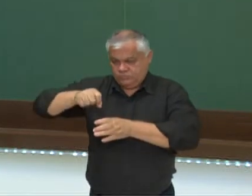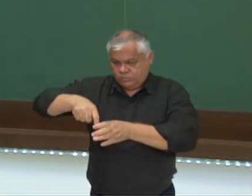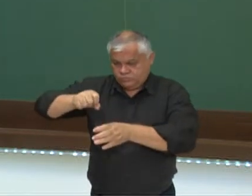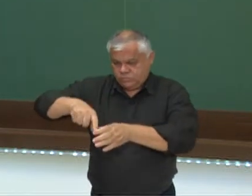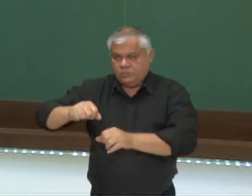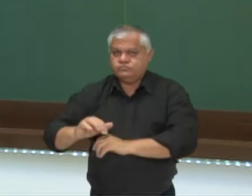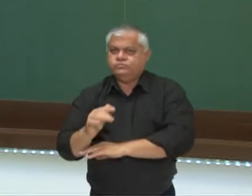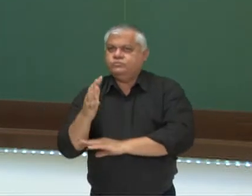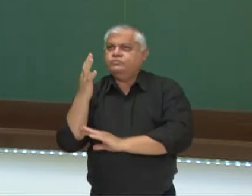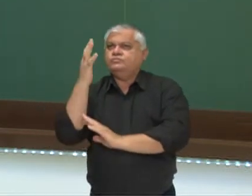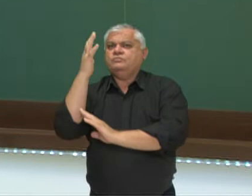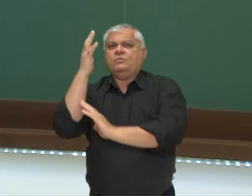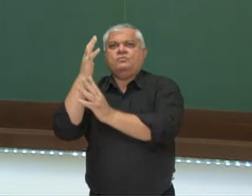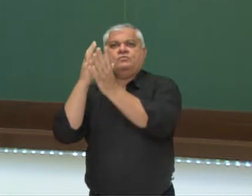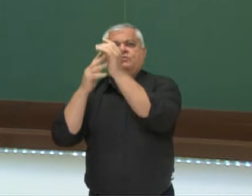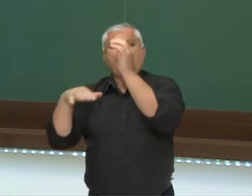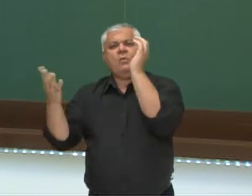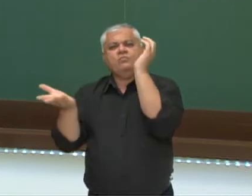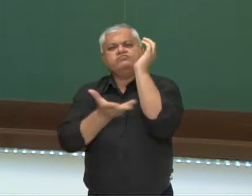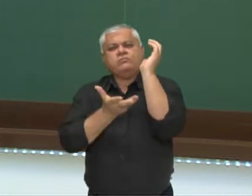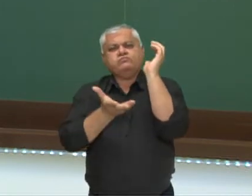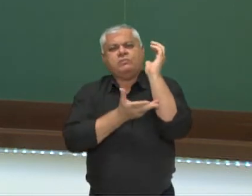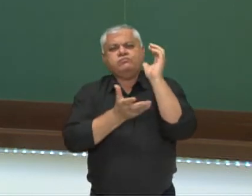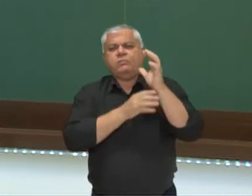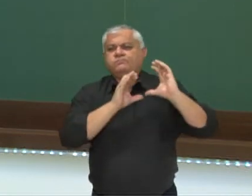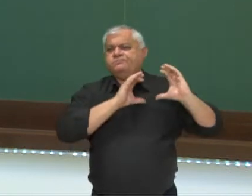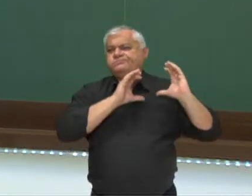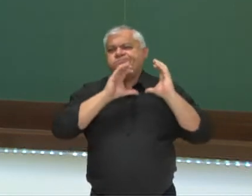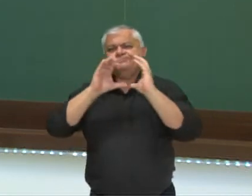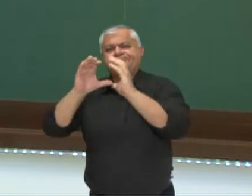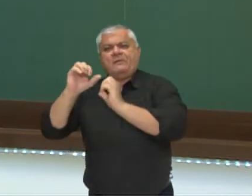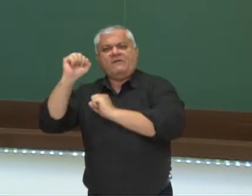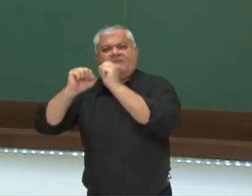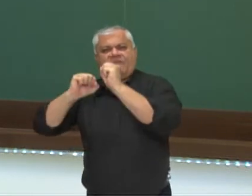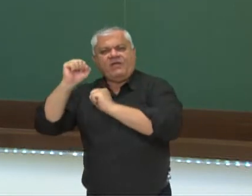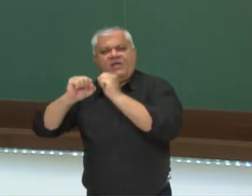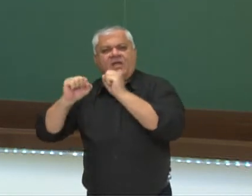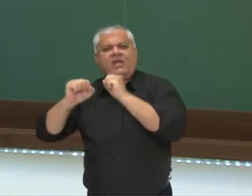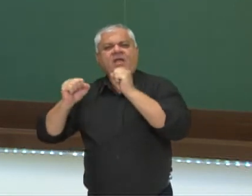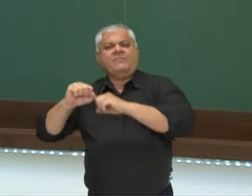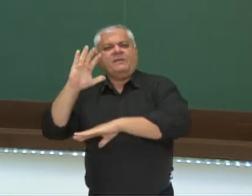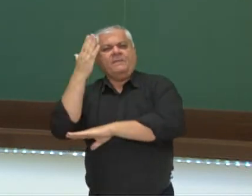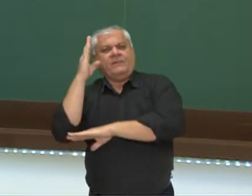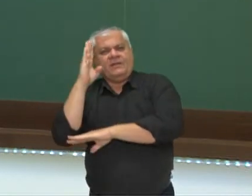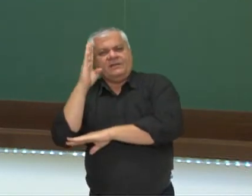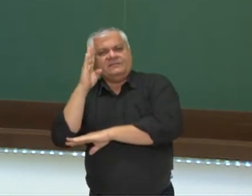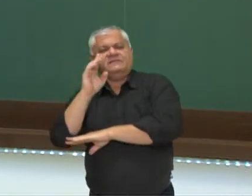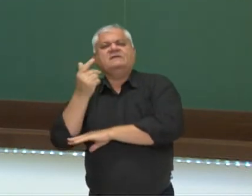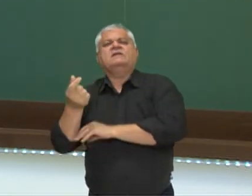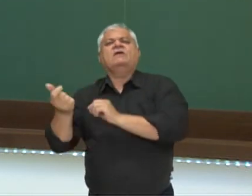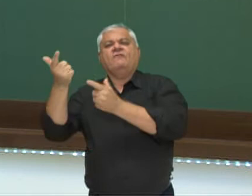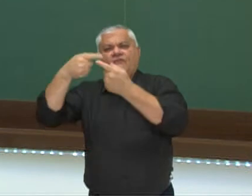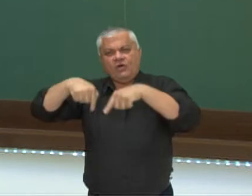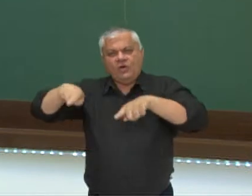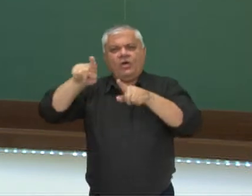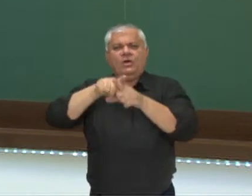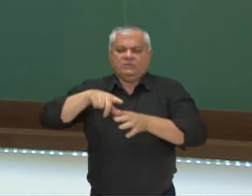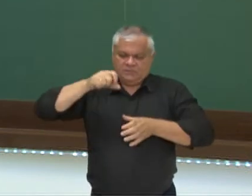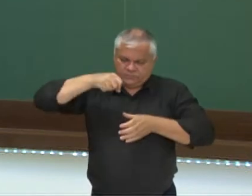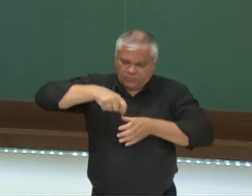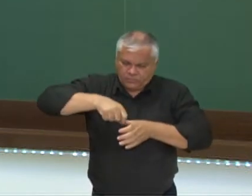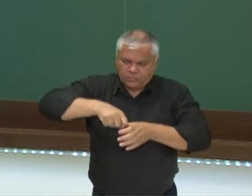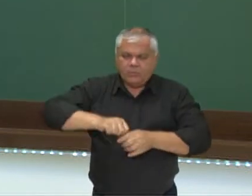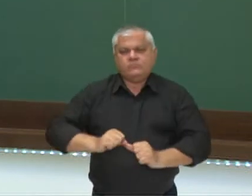cortada, utilizada pela indústria madeireira e por outros segmentos industriais que necessitam de madeira, e as áreas novamente são